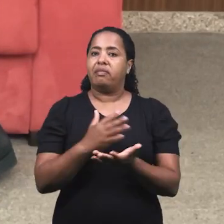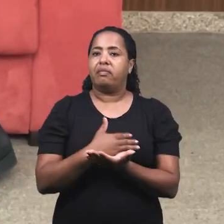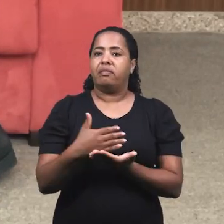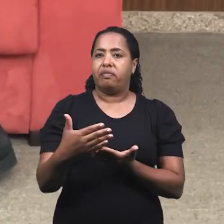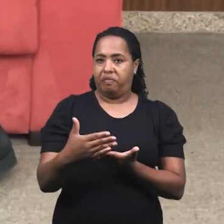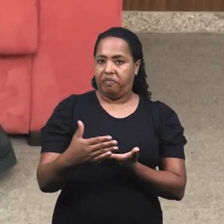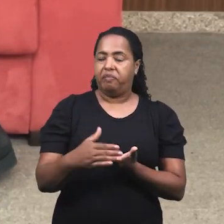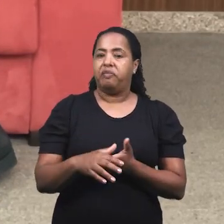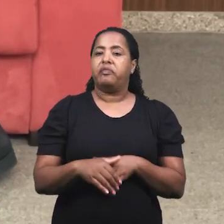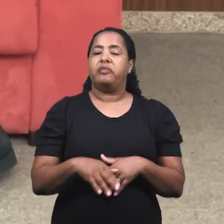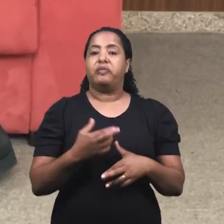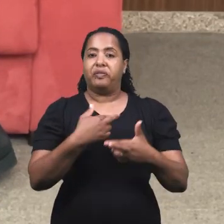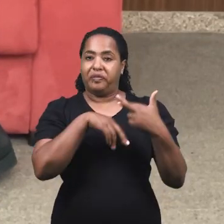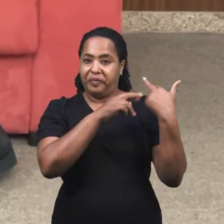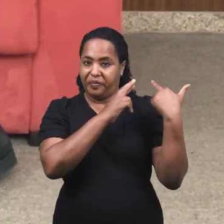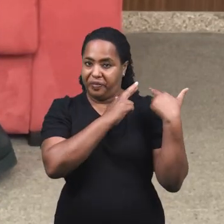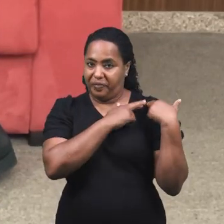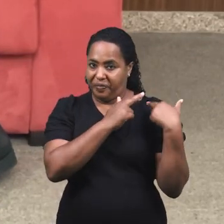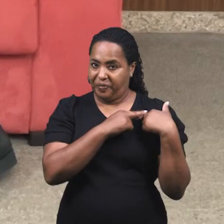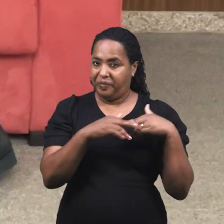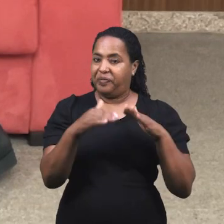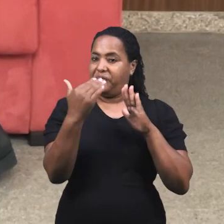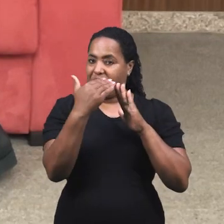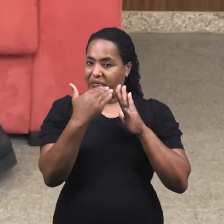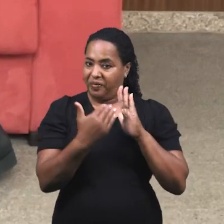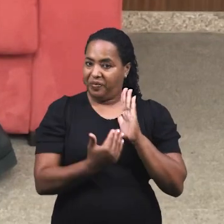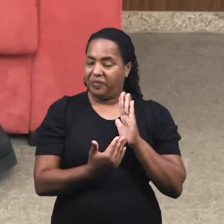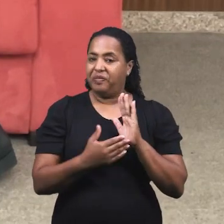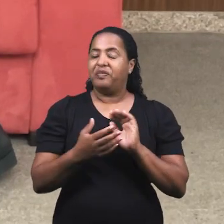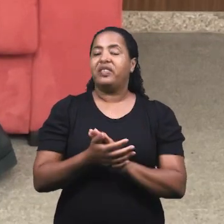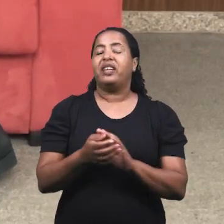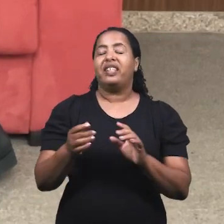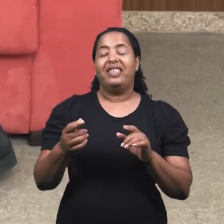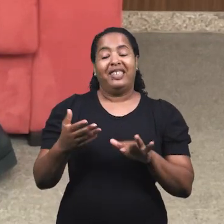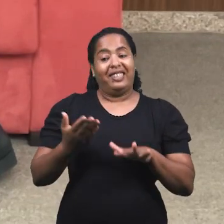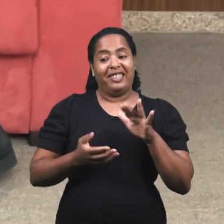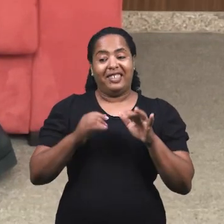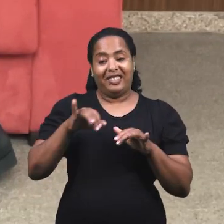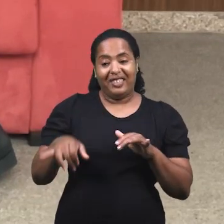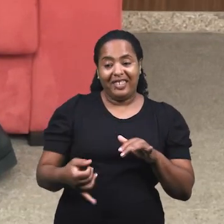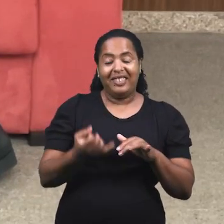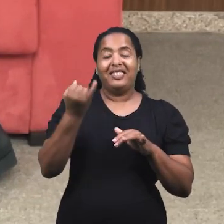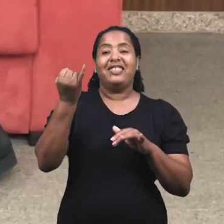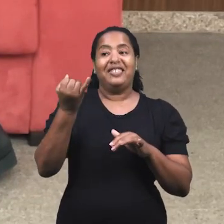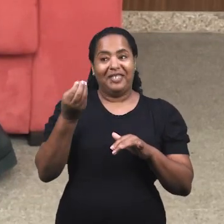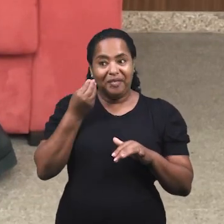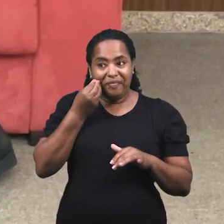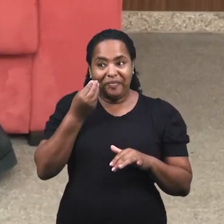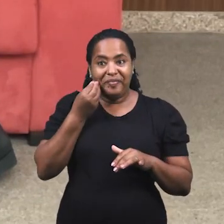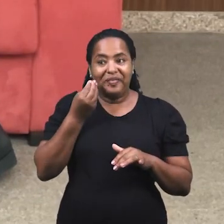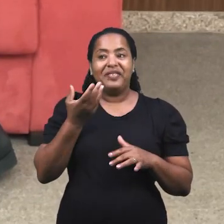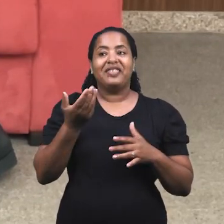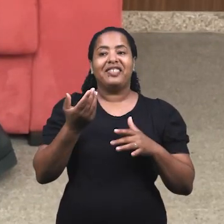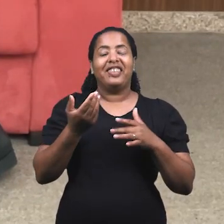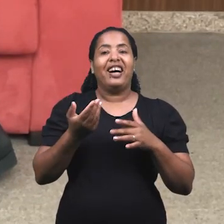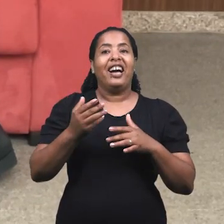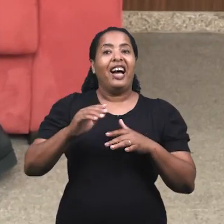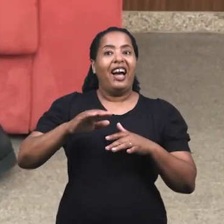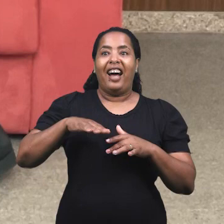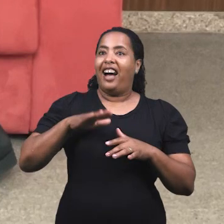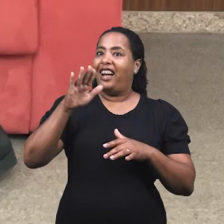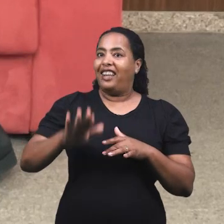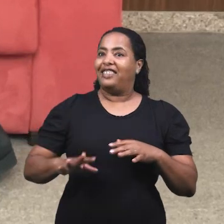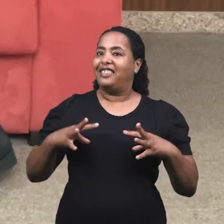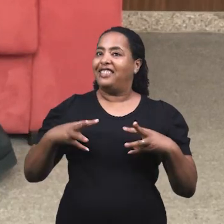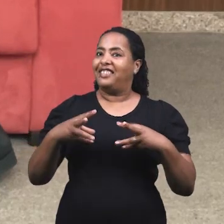vamos iniciar então a nossa tarefa, porque se for depender também da oportunidade, passaremos o resto da tarde aqui falando desse trabalho maravilhoso